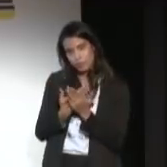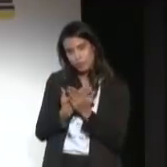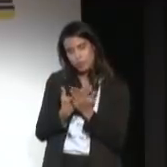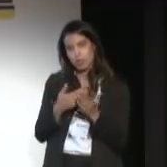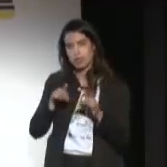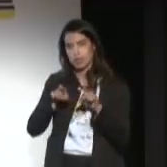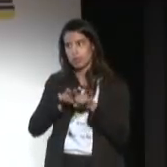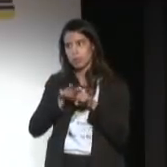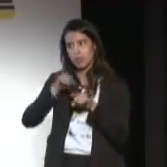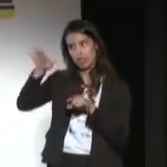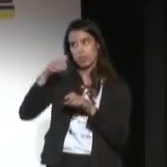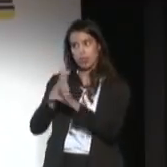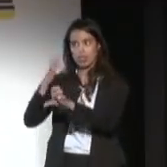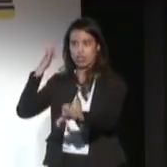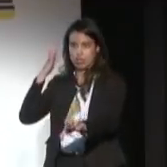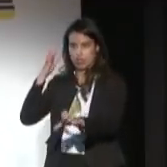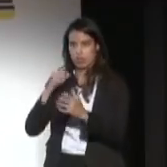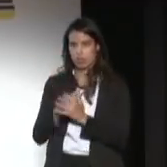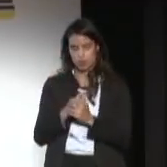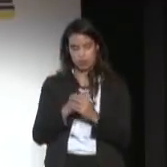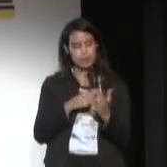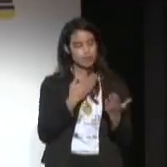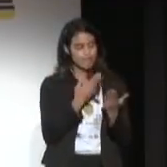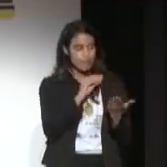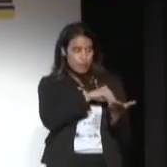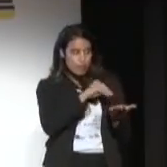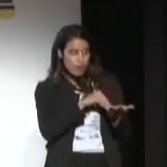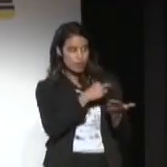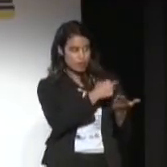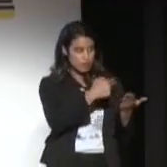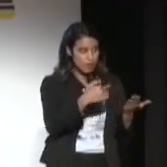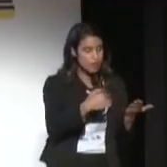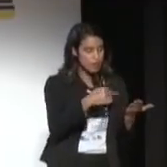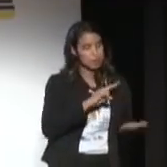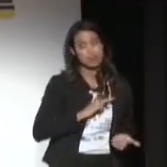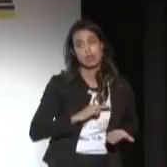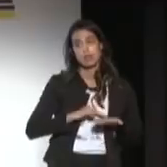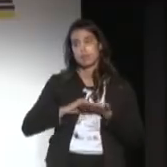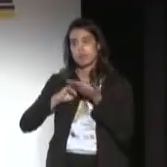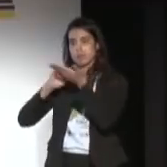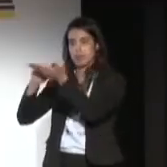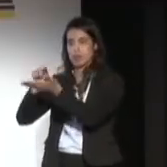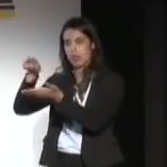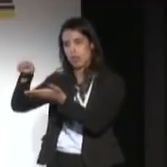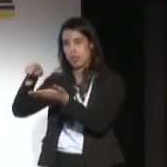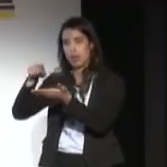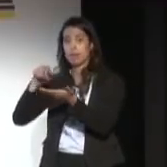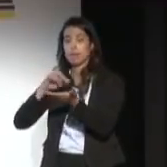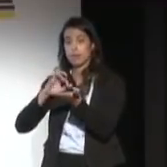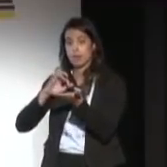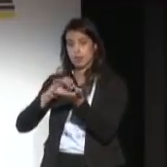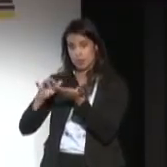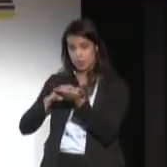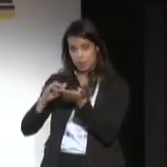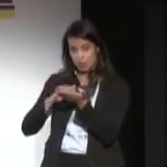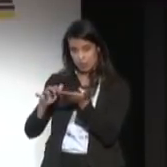Consultar engenheiros, nós vamos encaminhar à secretaria quais são os projetos de iluminação para cada sala. Esse projeto já está em execução, essa